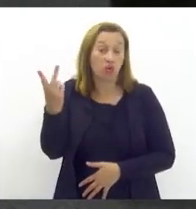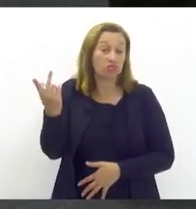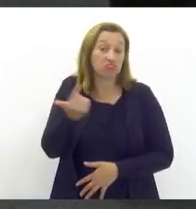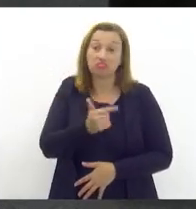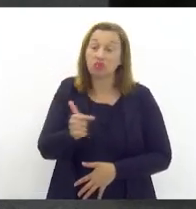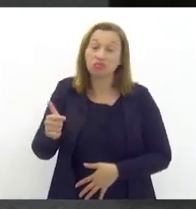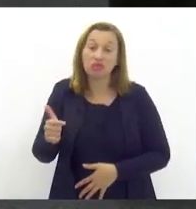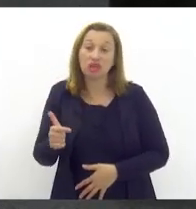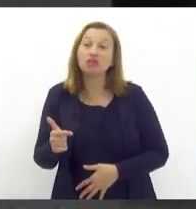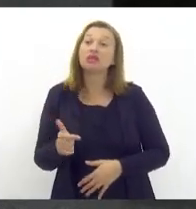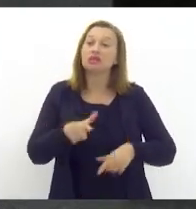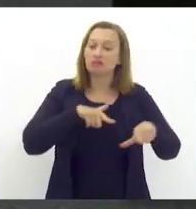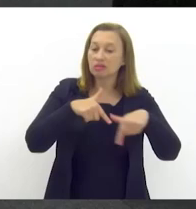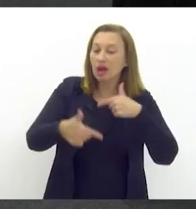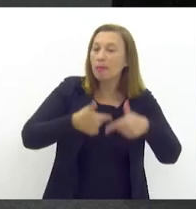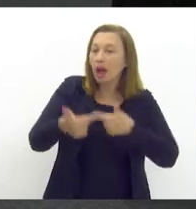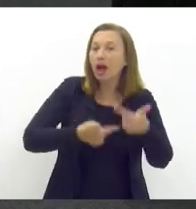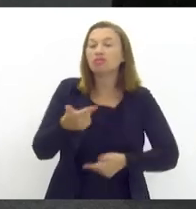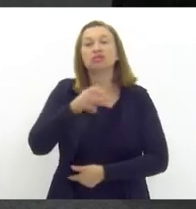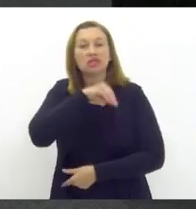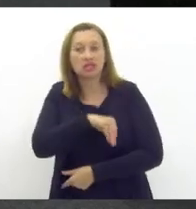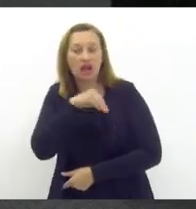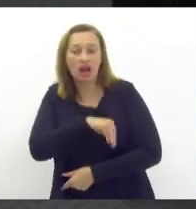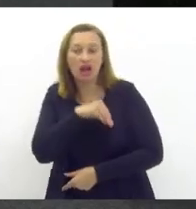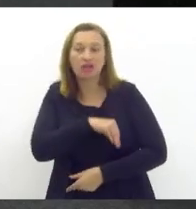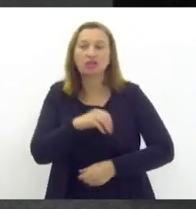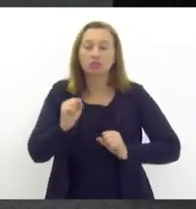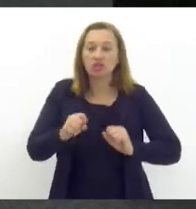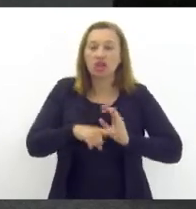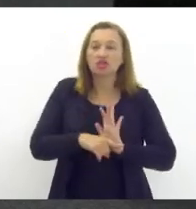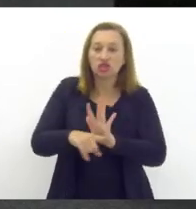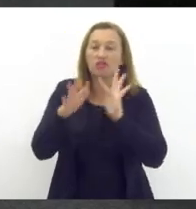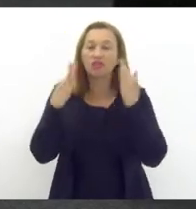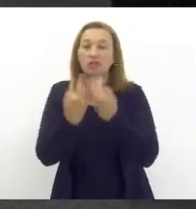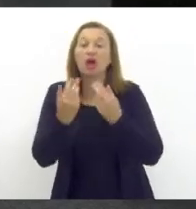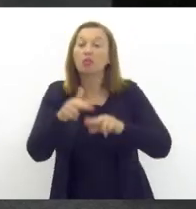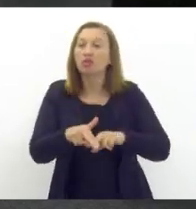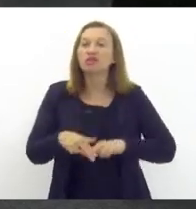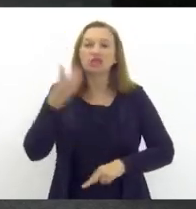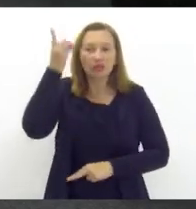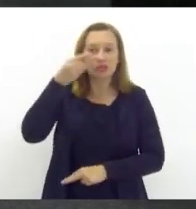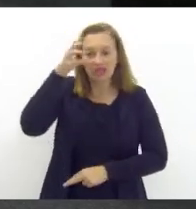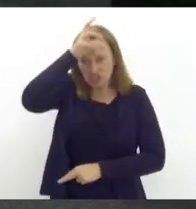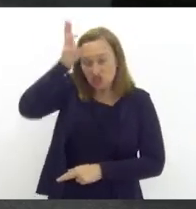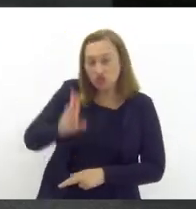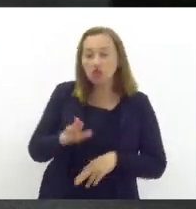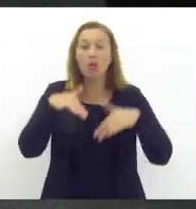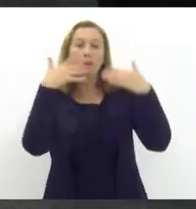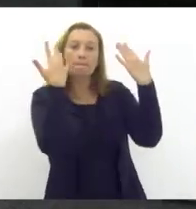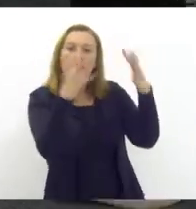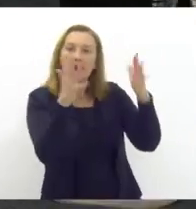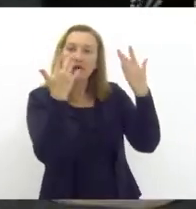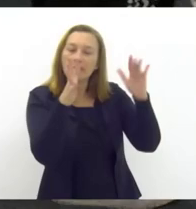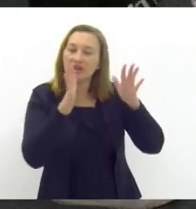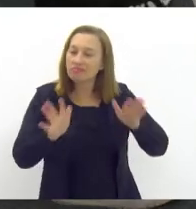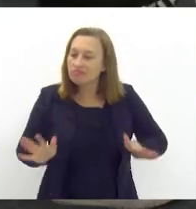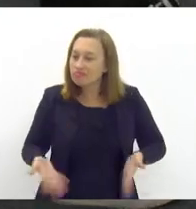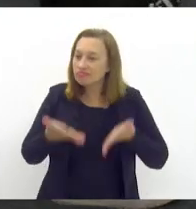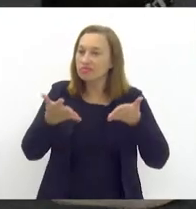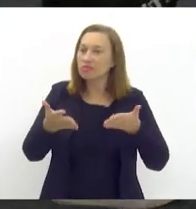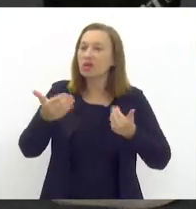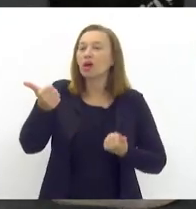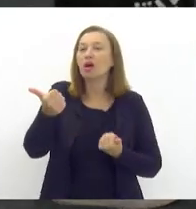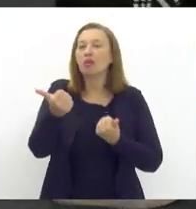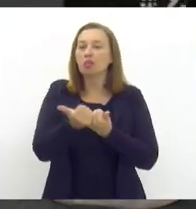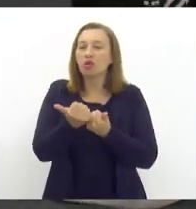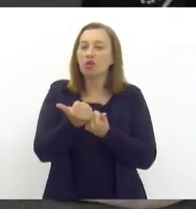de emprego e renda e possibilidade de sustentar suas famílias. Portanto, deputada Tia Ju, parabéns pela sua iniciativa, terá o nosso